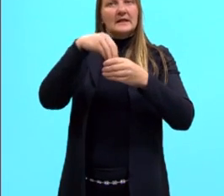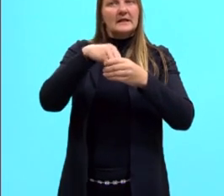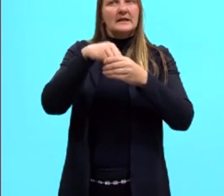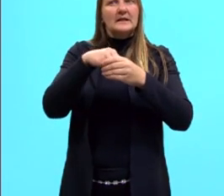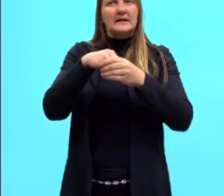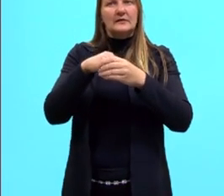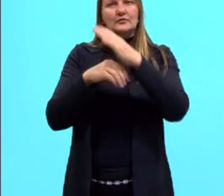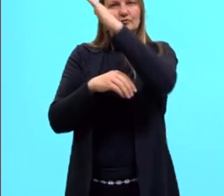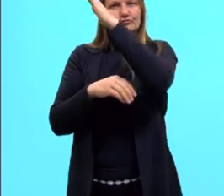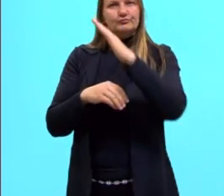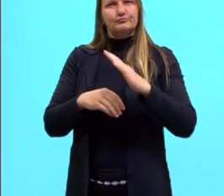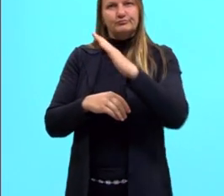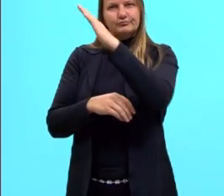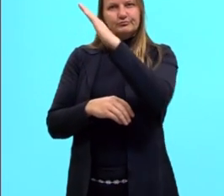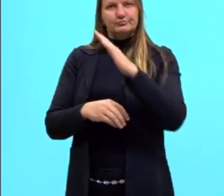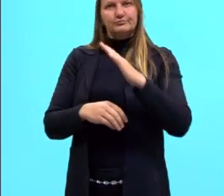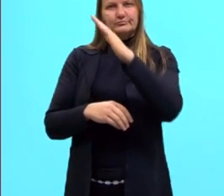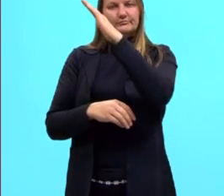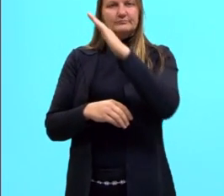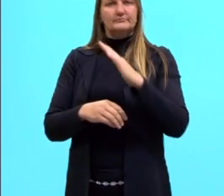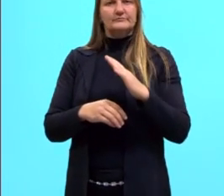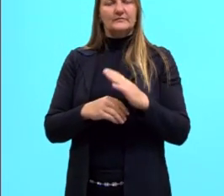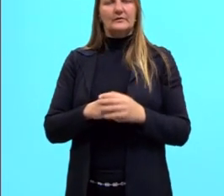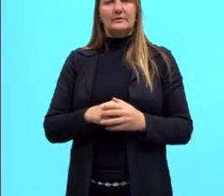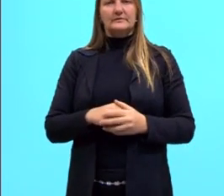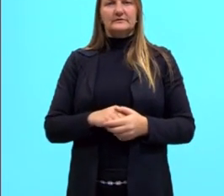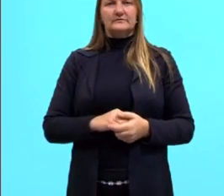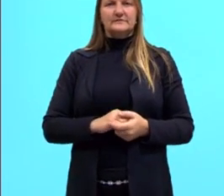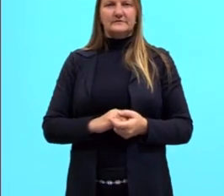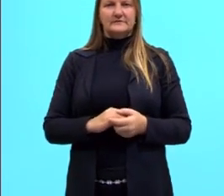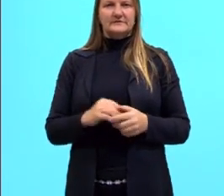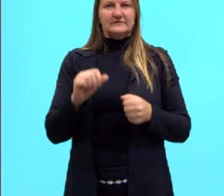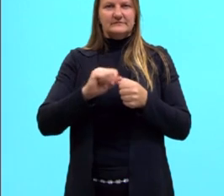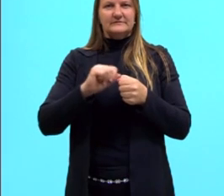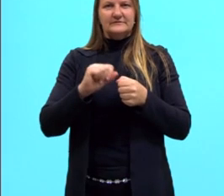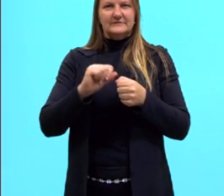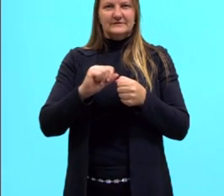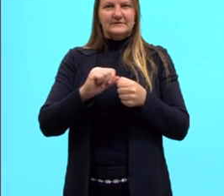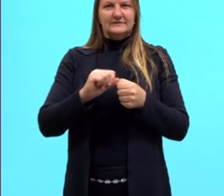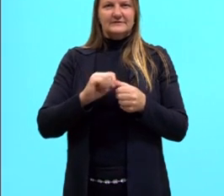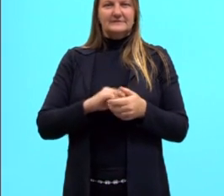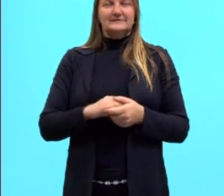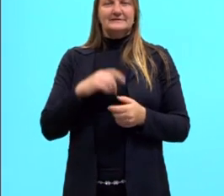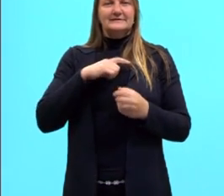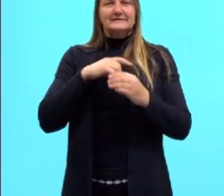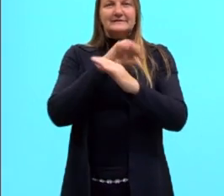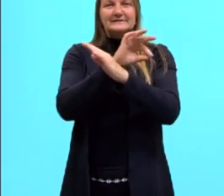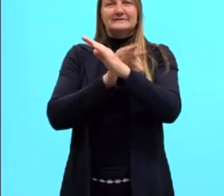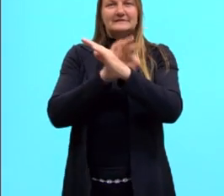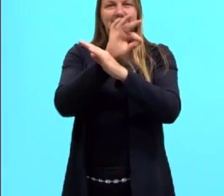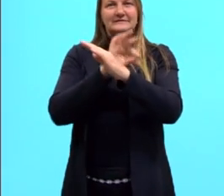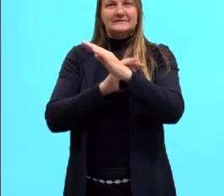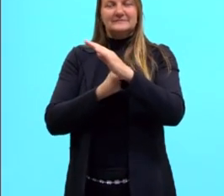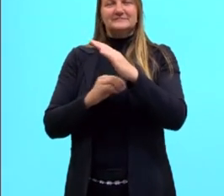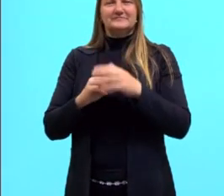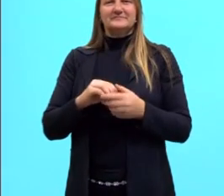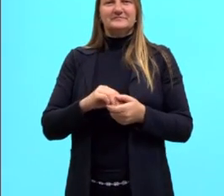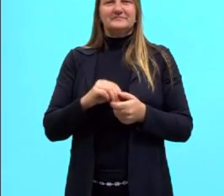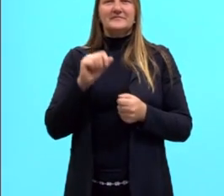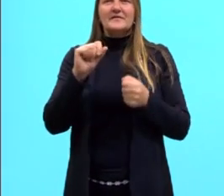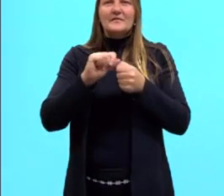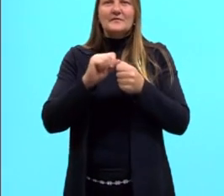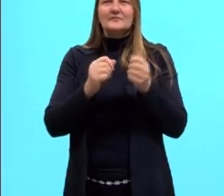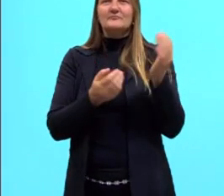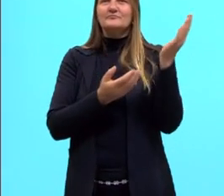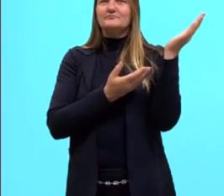entre as paralelas e alternos novamente em lados alternados Então temos este os